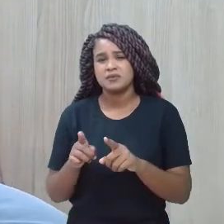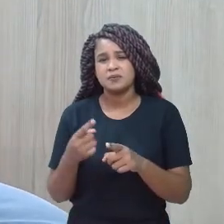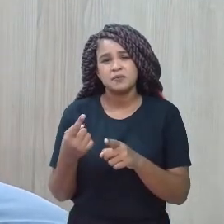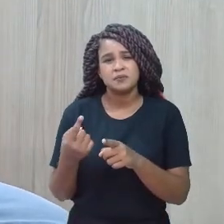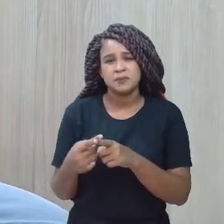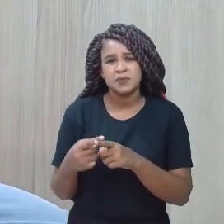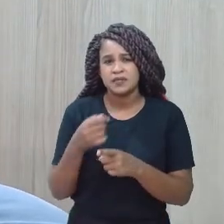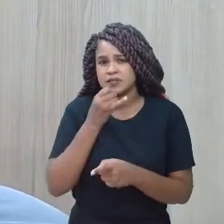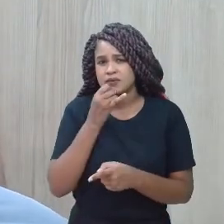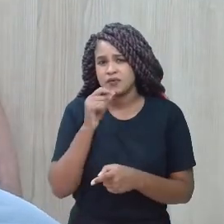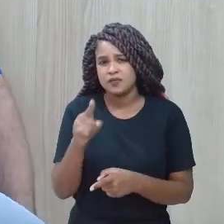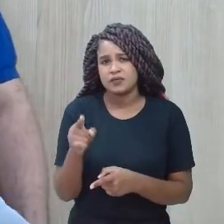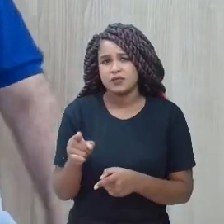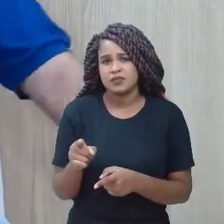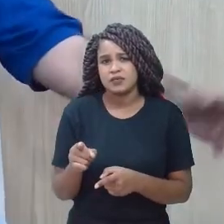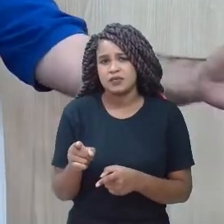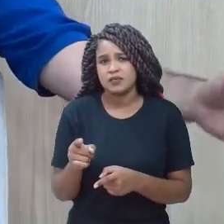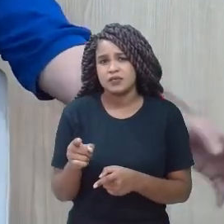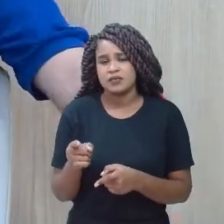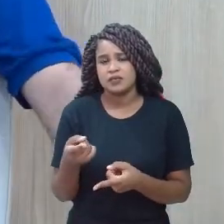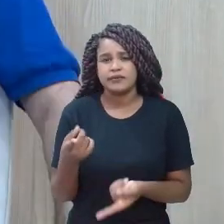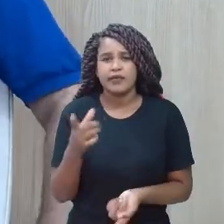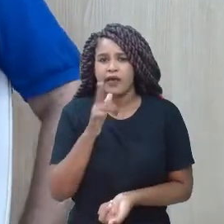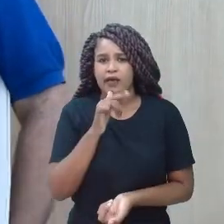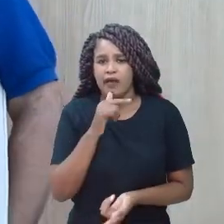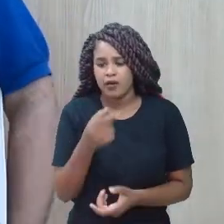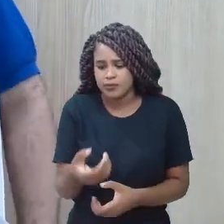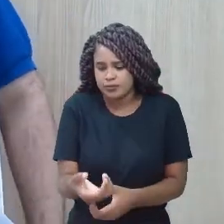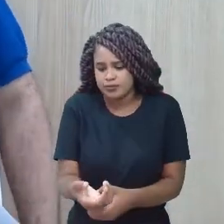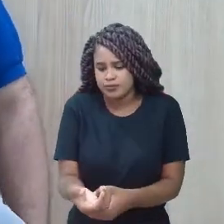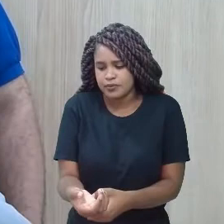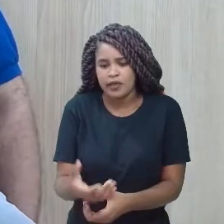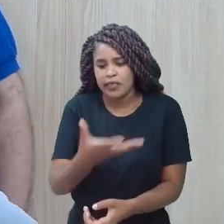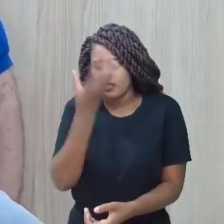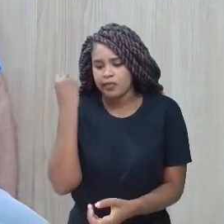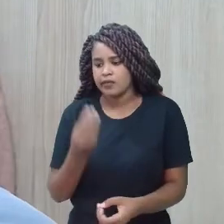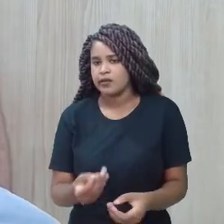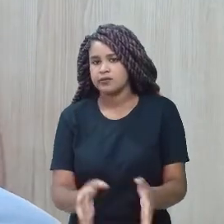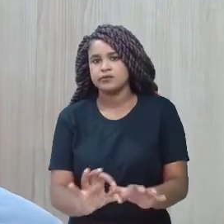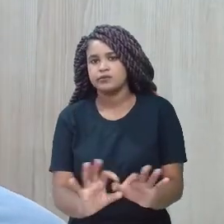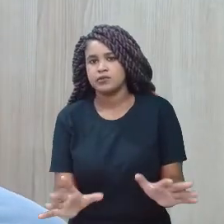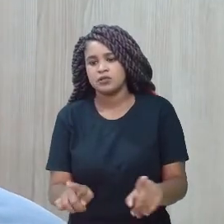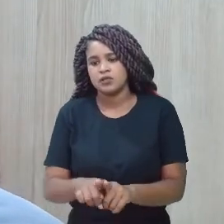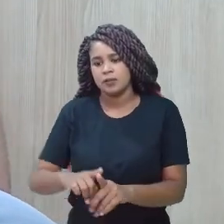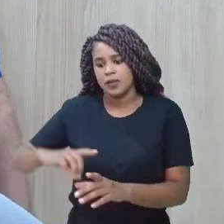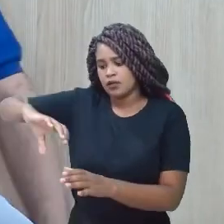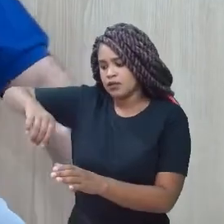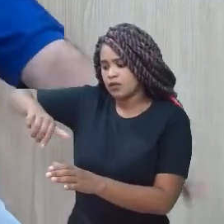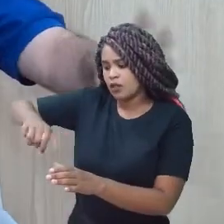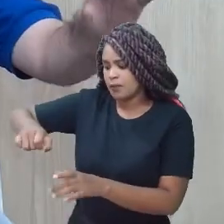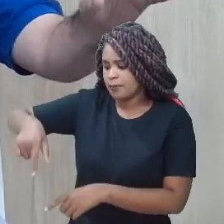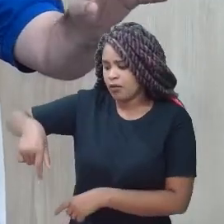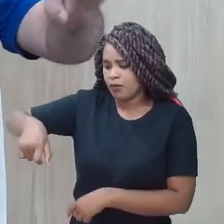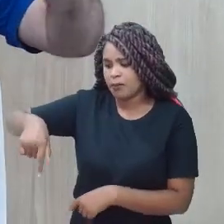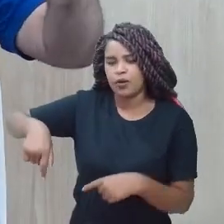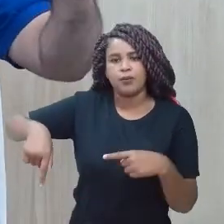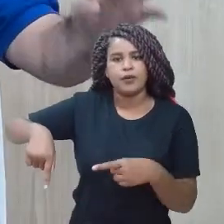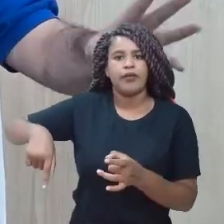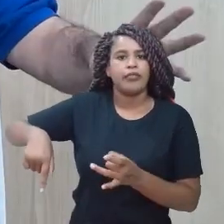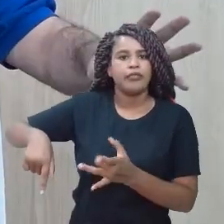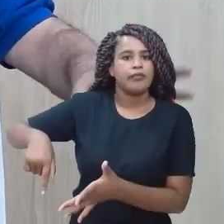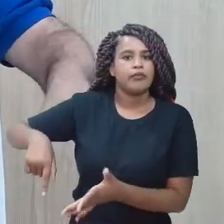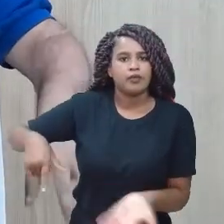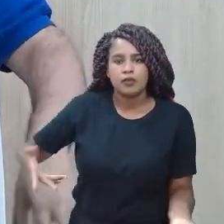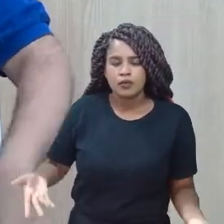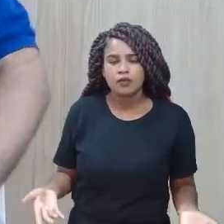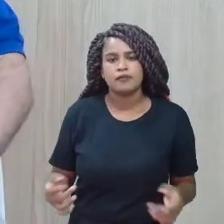água desnecessariamente, aquela Sim. torneira que está pingando lá e você esquece, não ajeita. Também tem aquela questão, né, professor, da